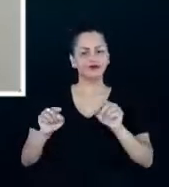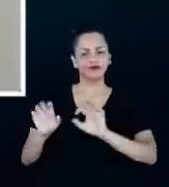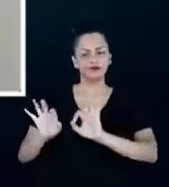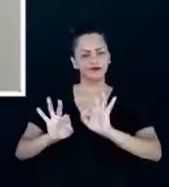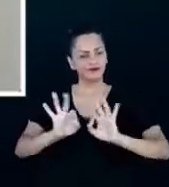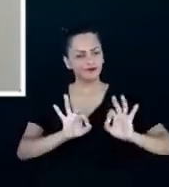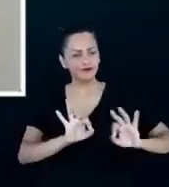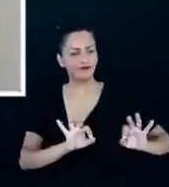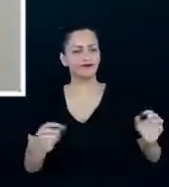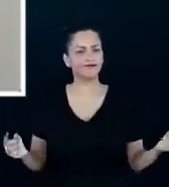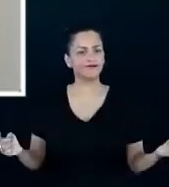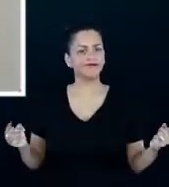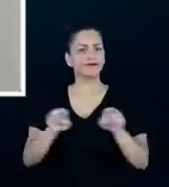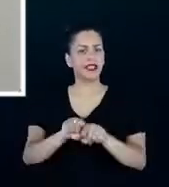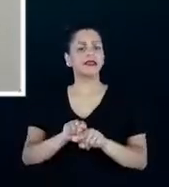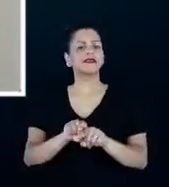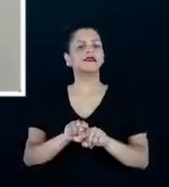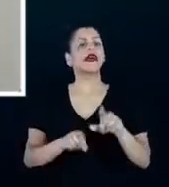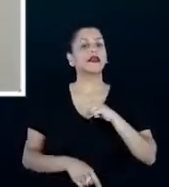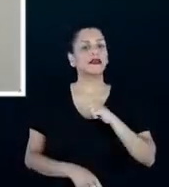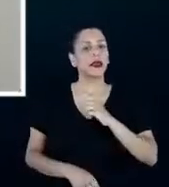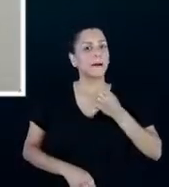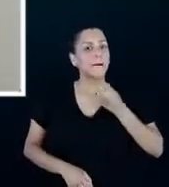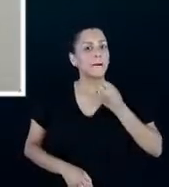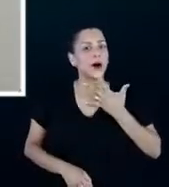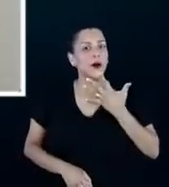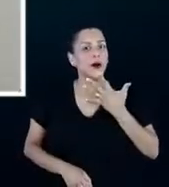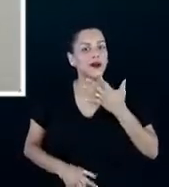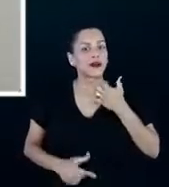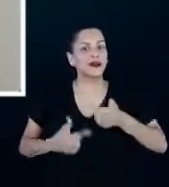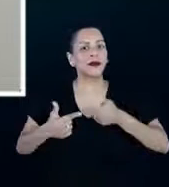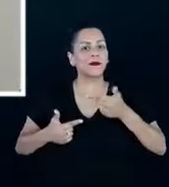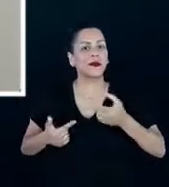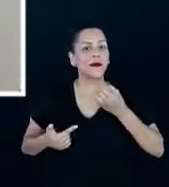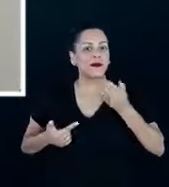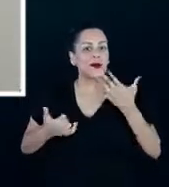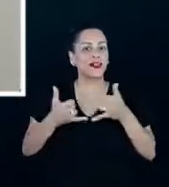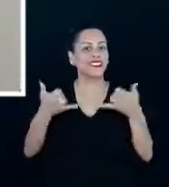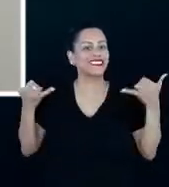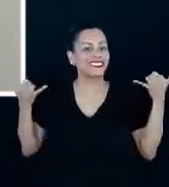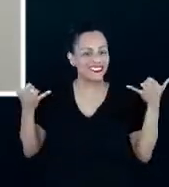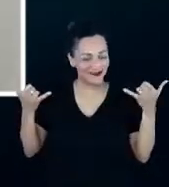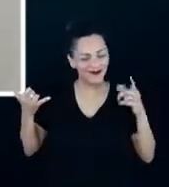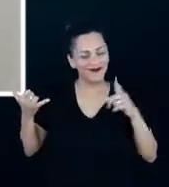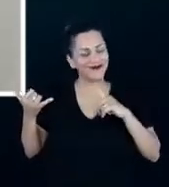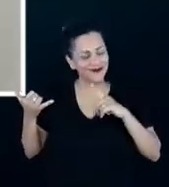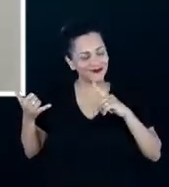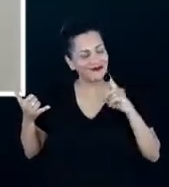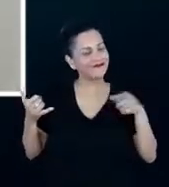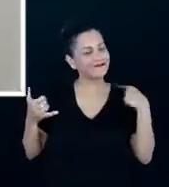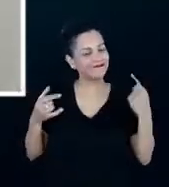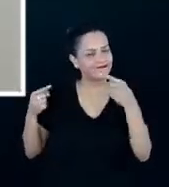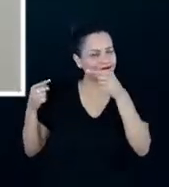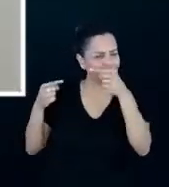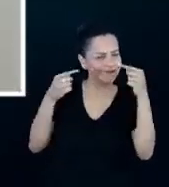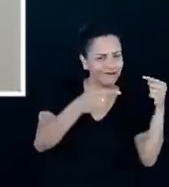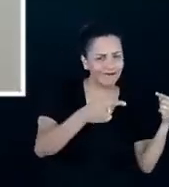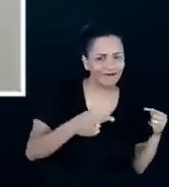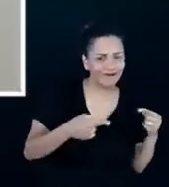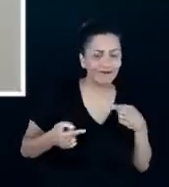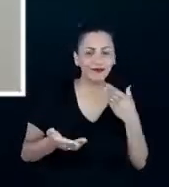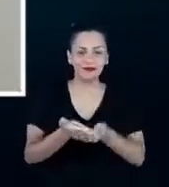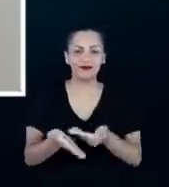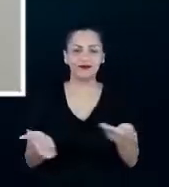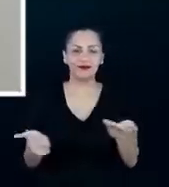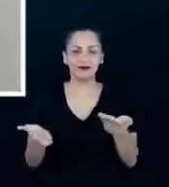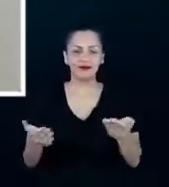organizada, casada, tem gerado boas sinergias, e eu vejo isso muito pelo alinhamento de todas as nossas falas até o momento.